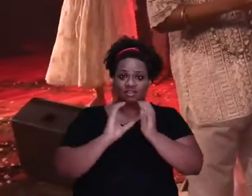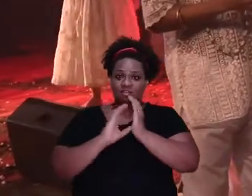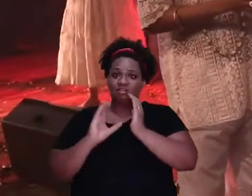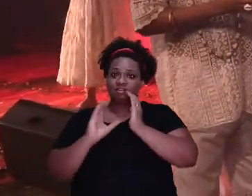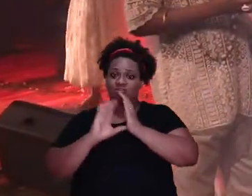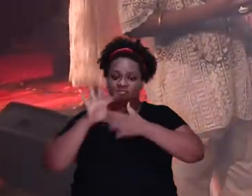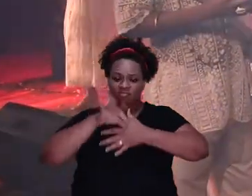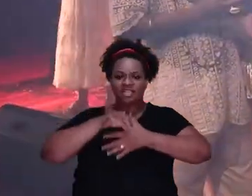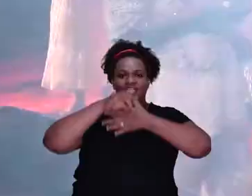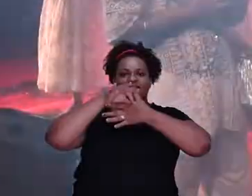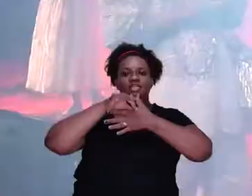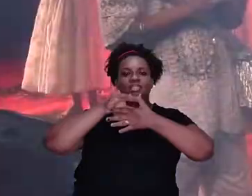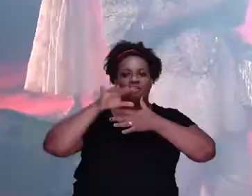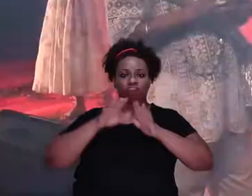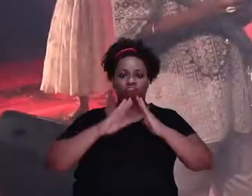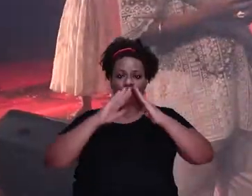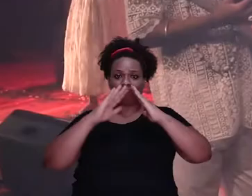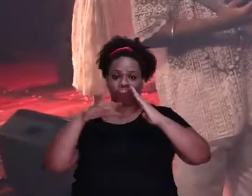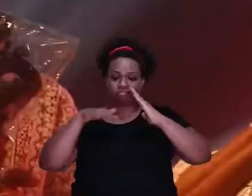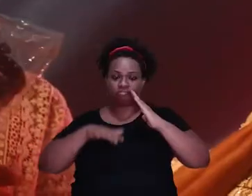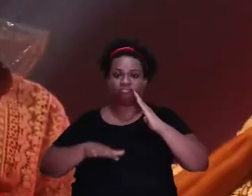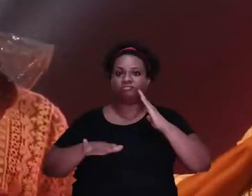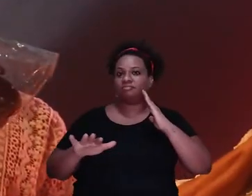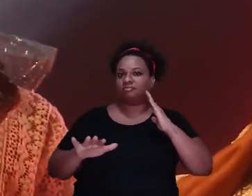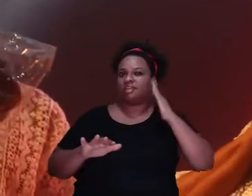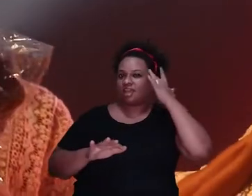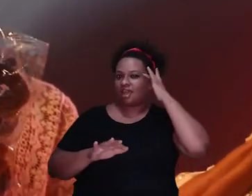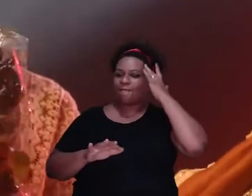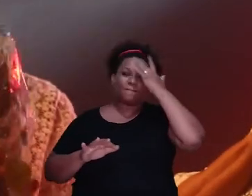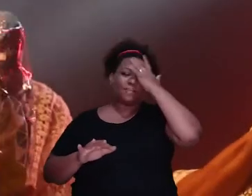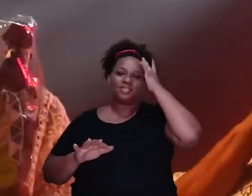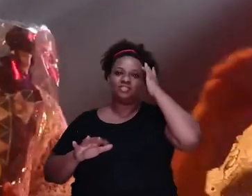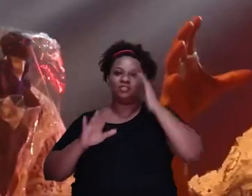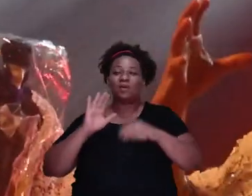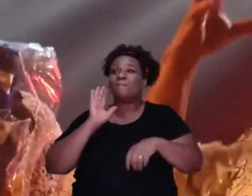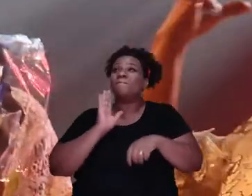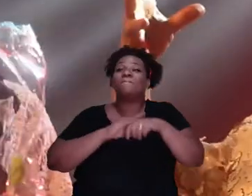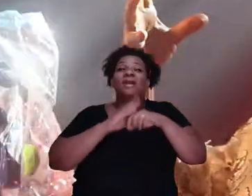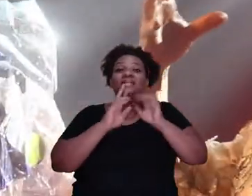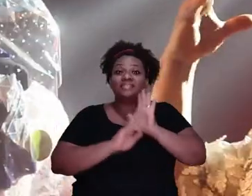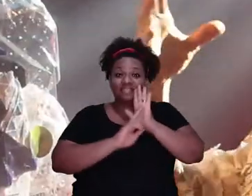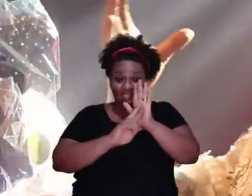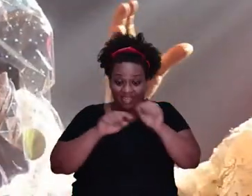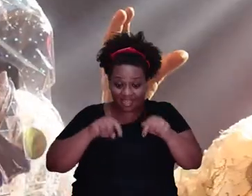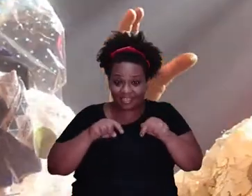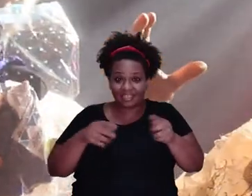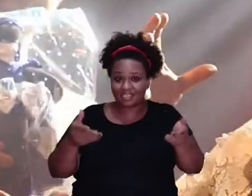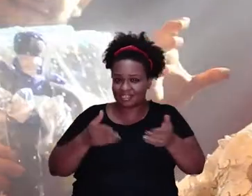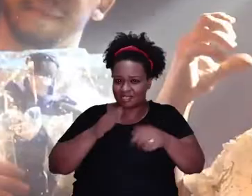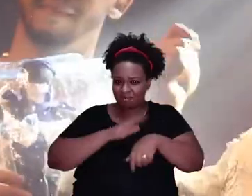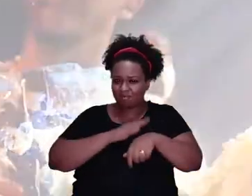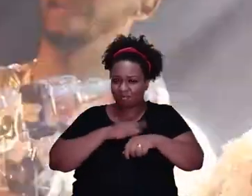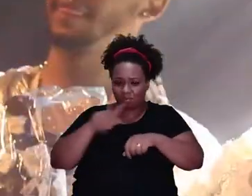comunidades como liderança de terreiro eu acho que a pessoa né a mulher mais representativa nesse